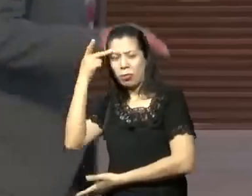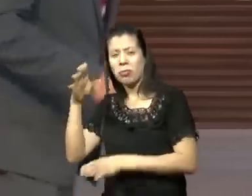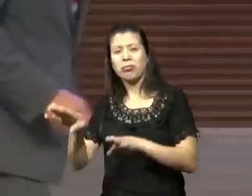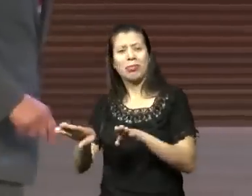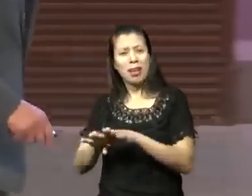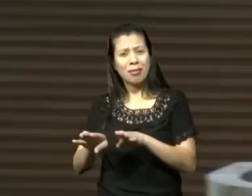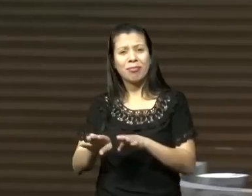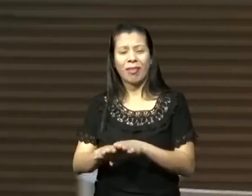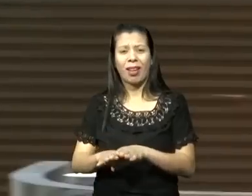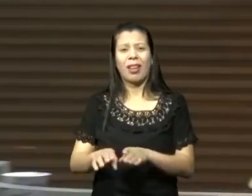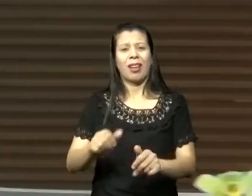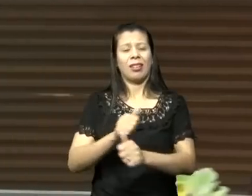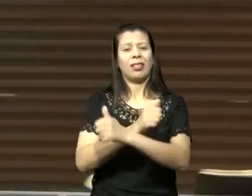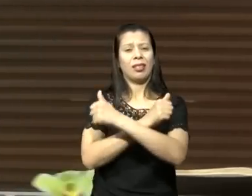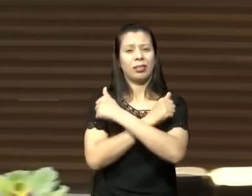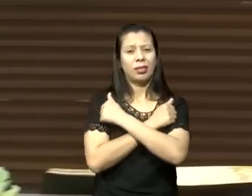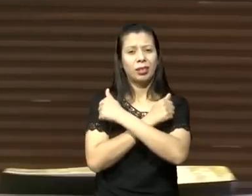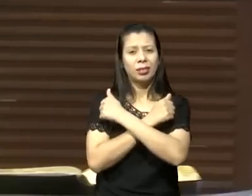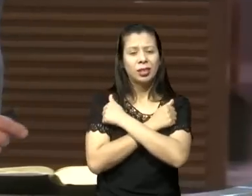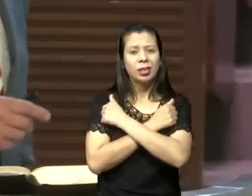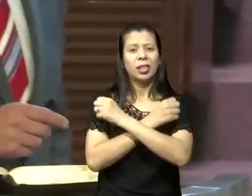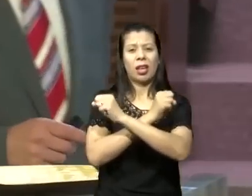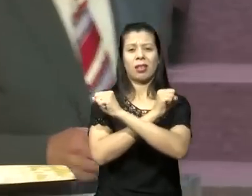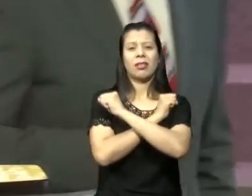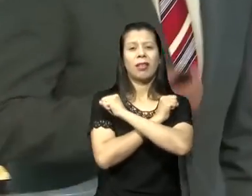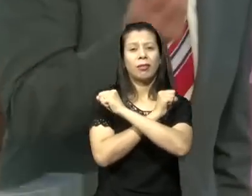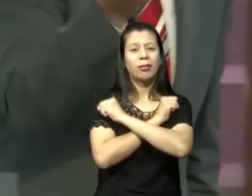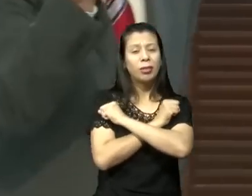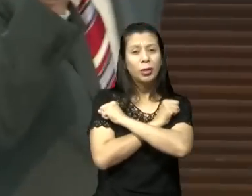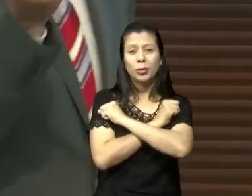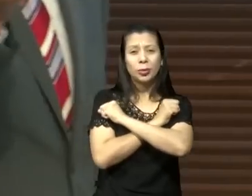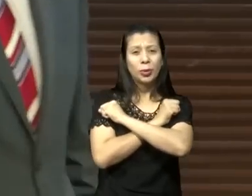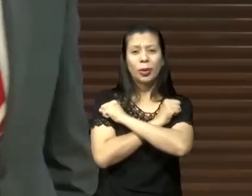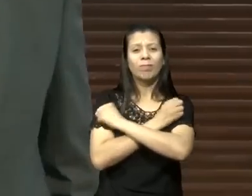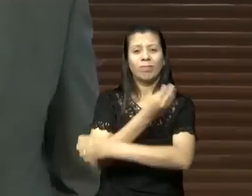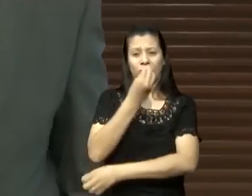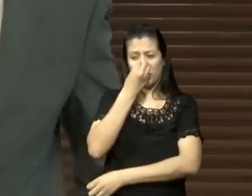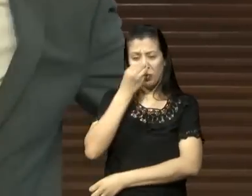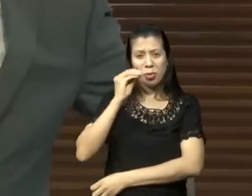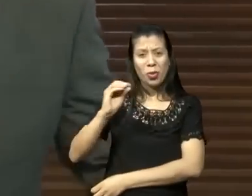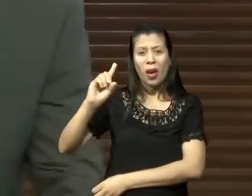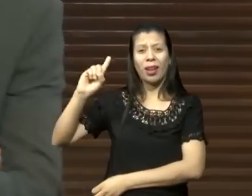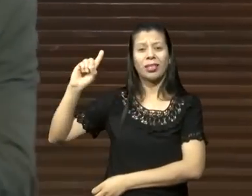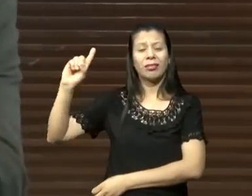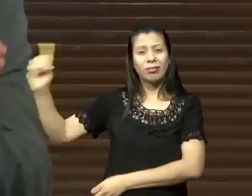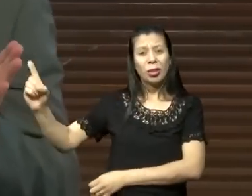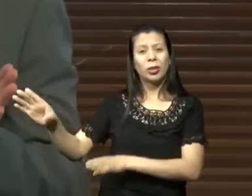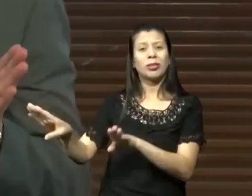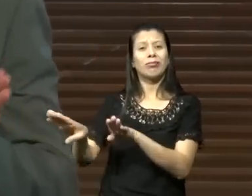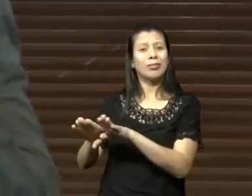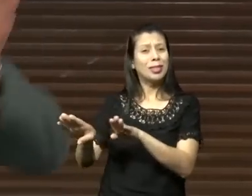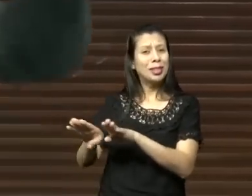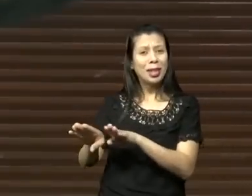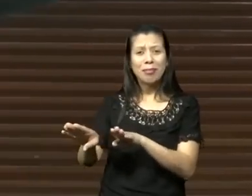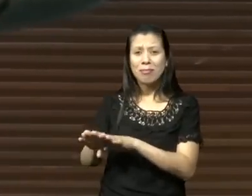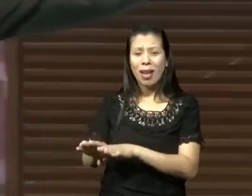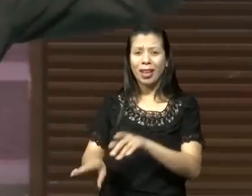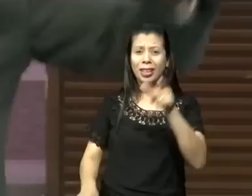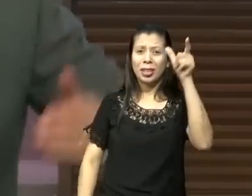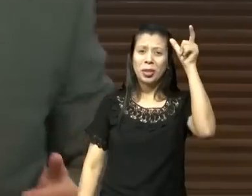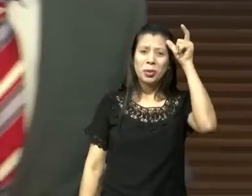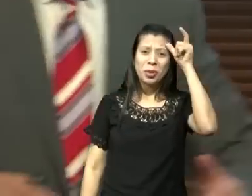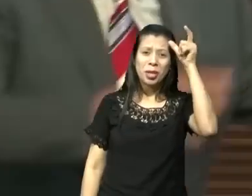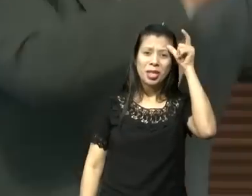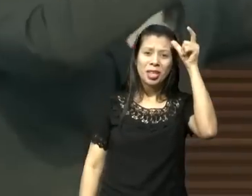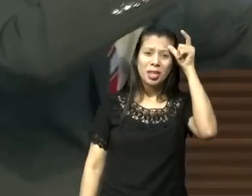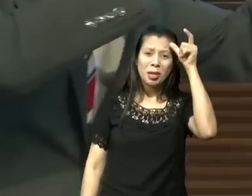é um tema solene Esse é um assunto importante mas pastor o que isso tem a ver comigo quando Jesus se apresenta eu sou o pão da